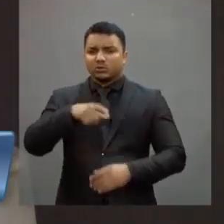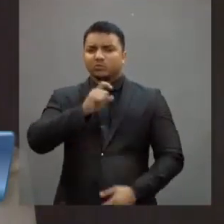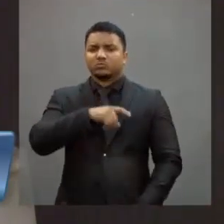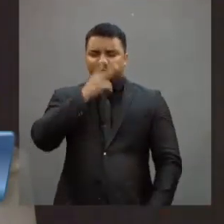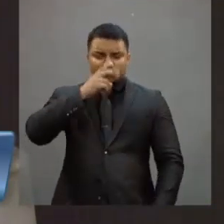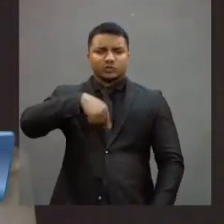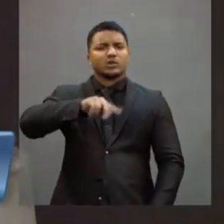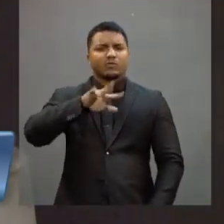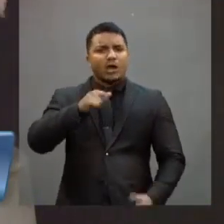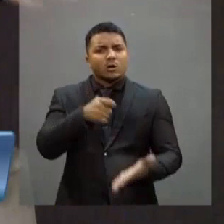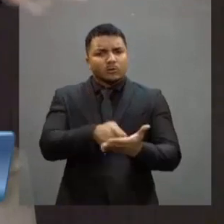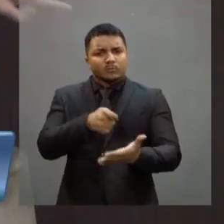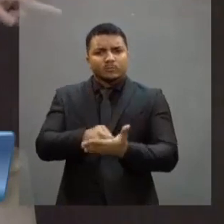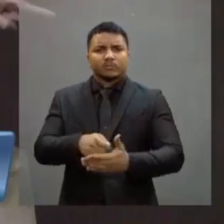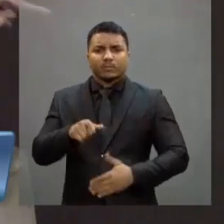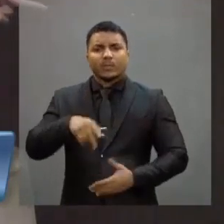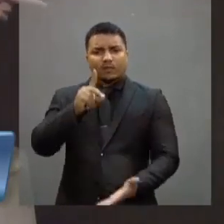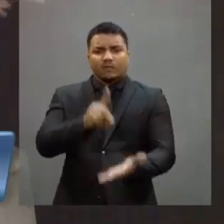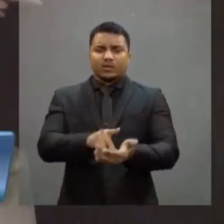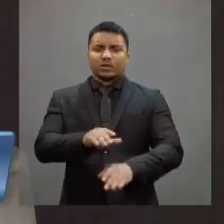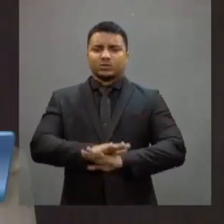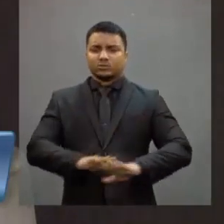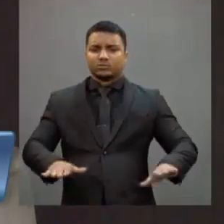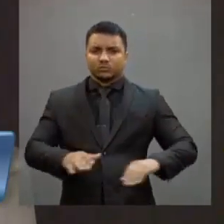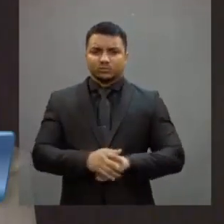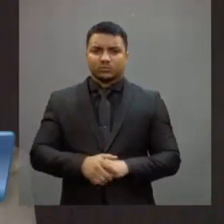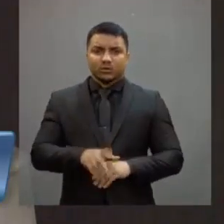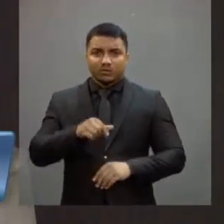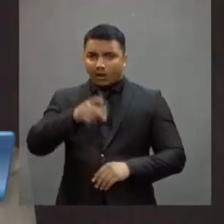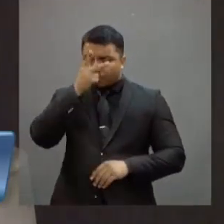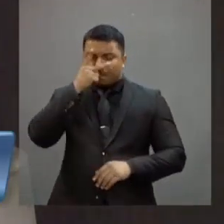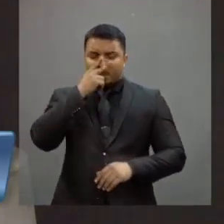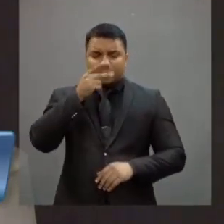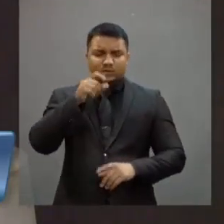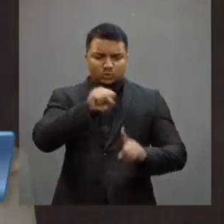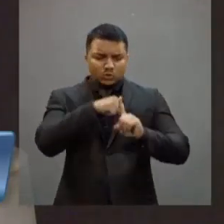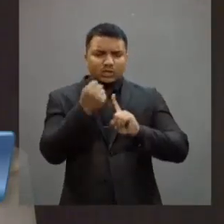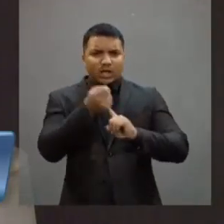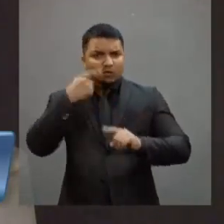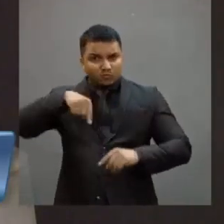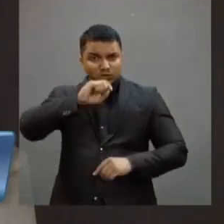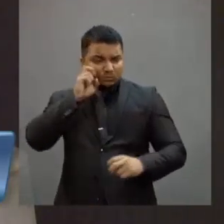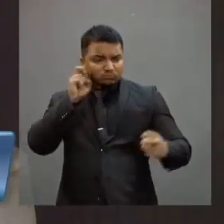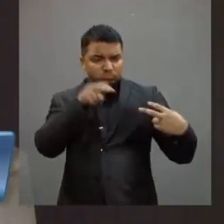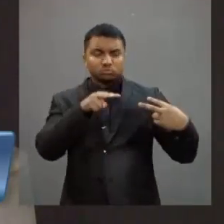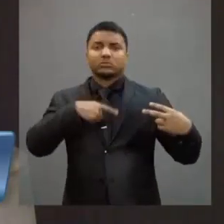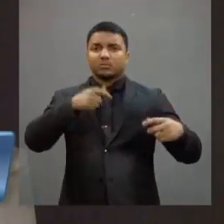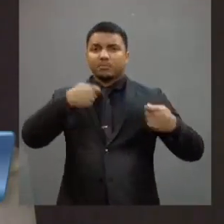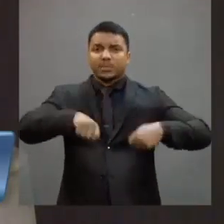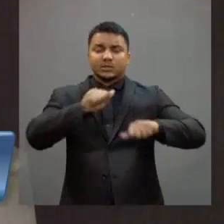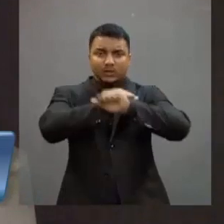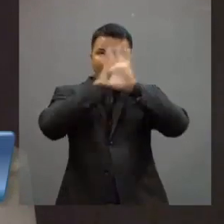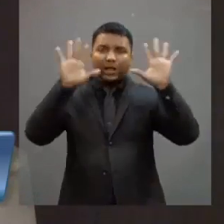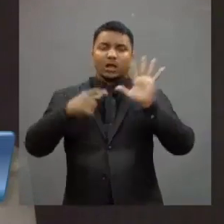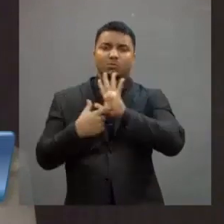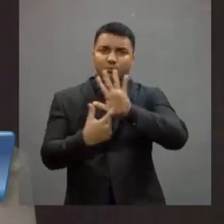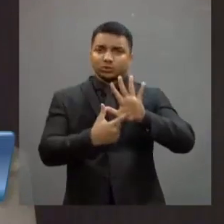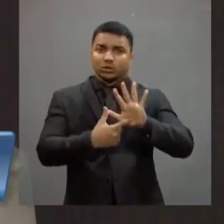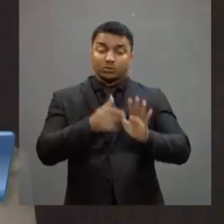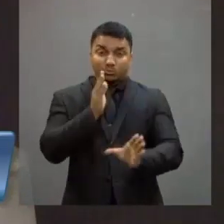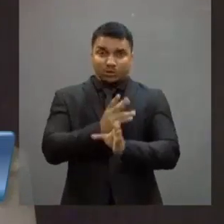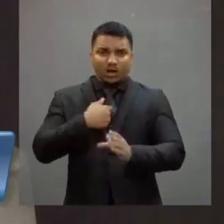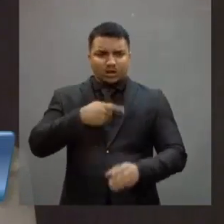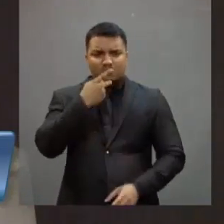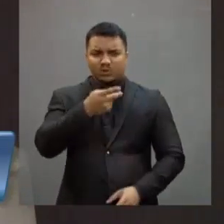pela incoerência. A verdade é essa. Olhem no rosto da sociedade e sejam transparentes, porque esse argumento